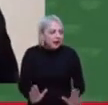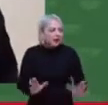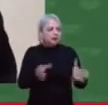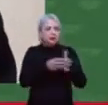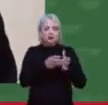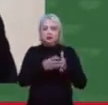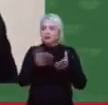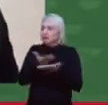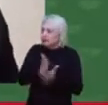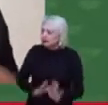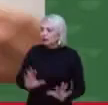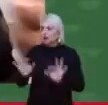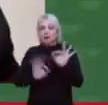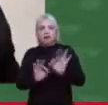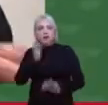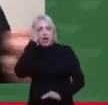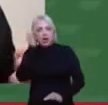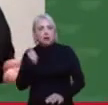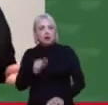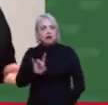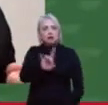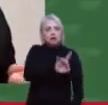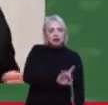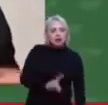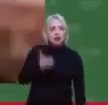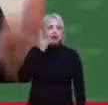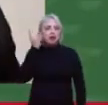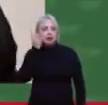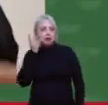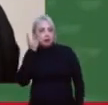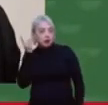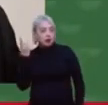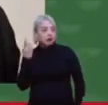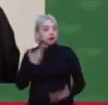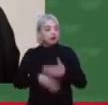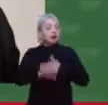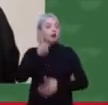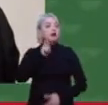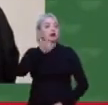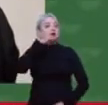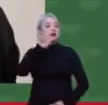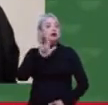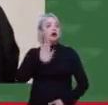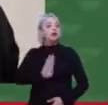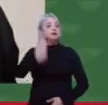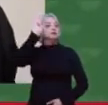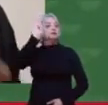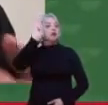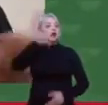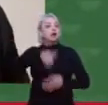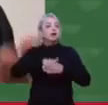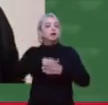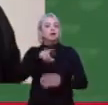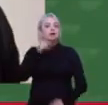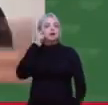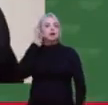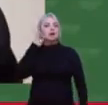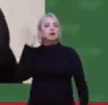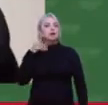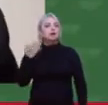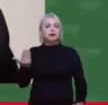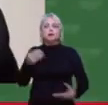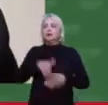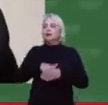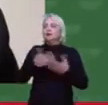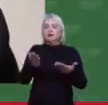organização. Amanhã, cada deputado ou deputada que viesse a ser eleito pelo distritão, imagina que relação que vai